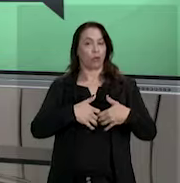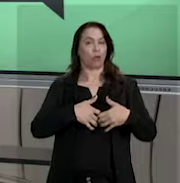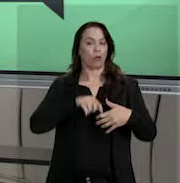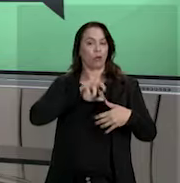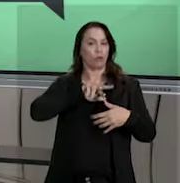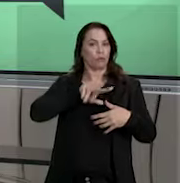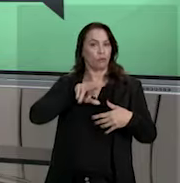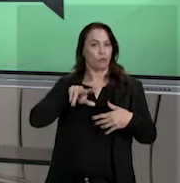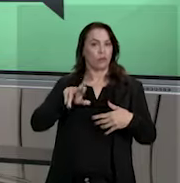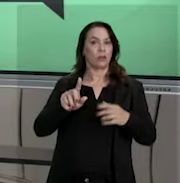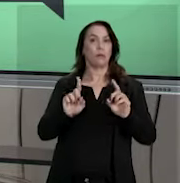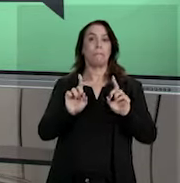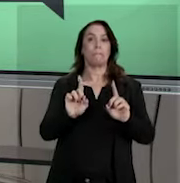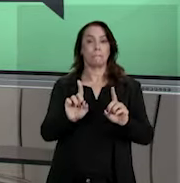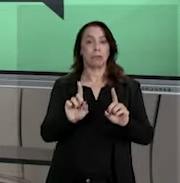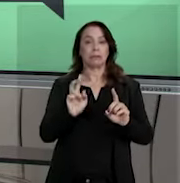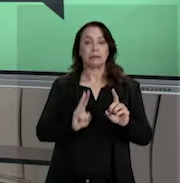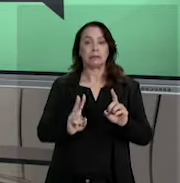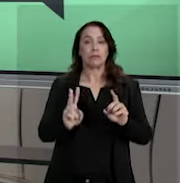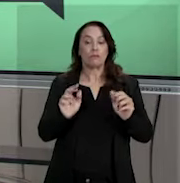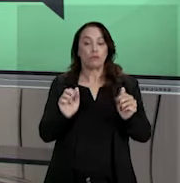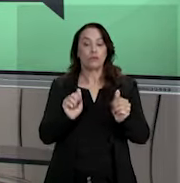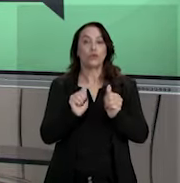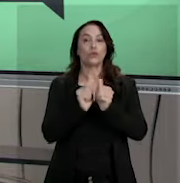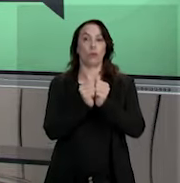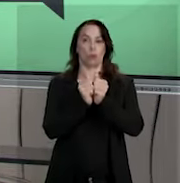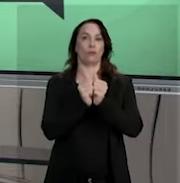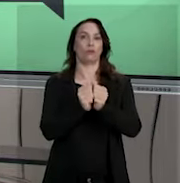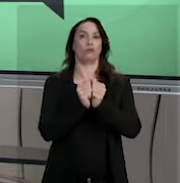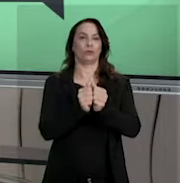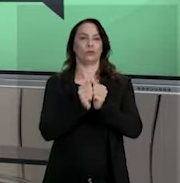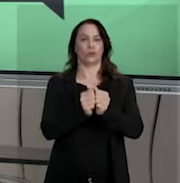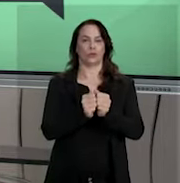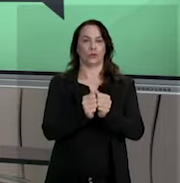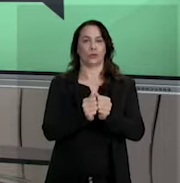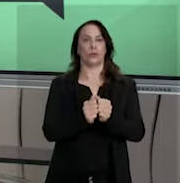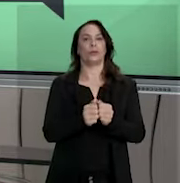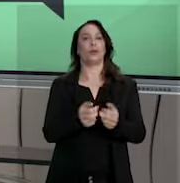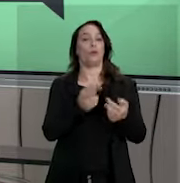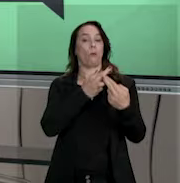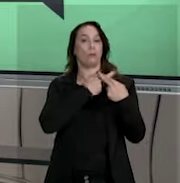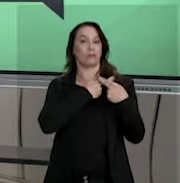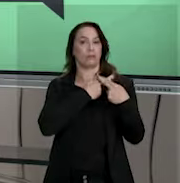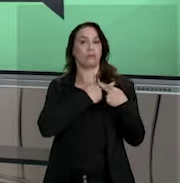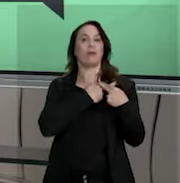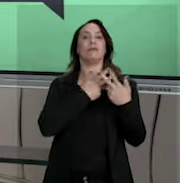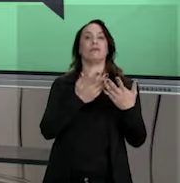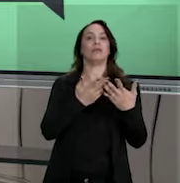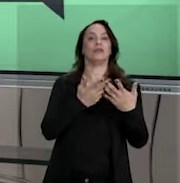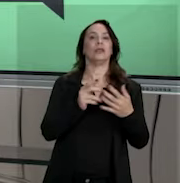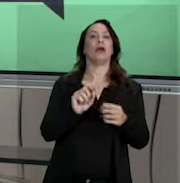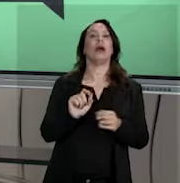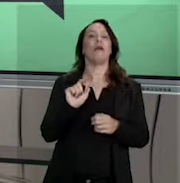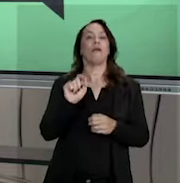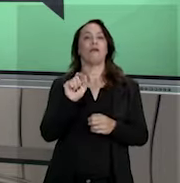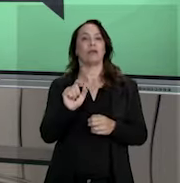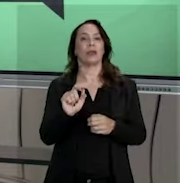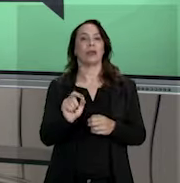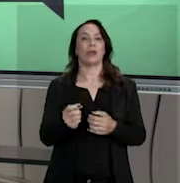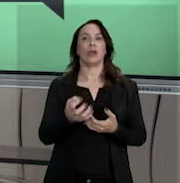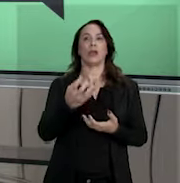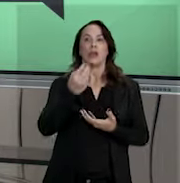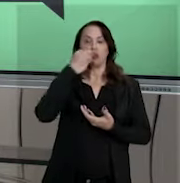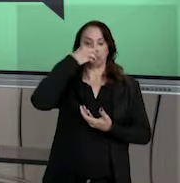a do digestório é levar nutrição, né, digerir os alimentos e levar nutrientes para o corpo, enquanto que o sistema respiratório é troca